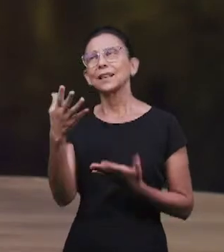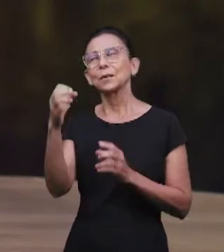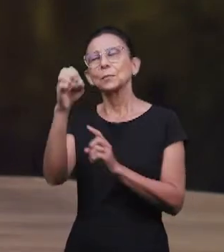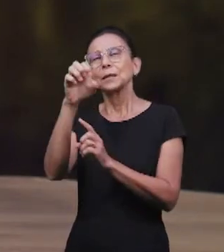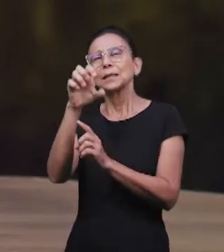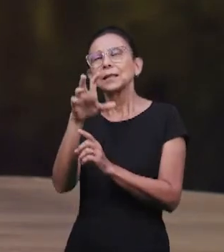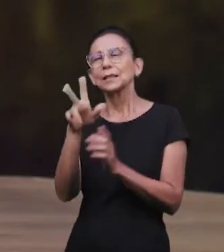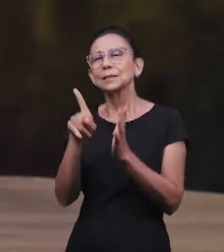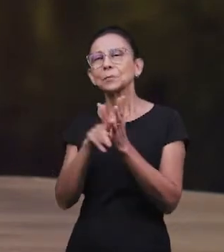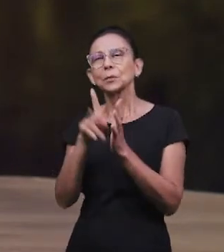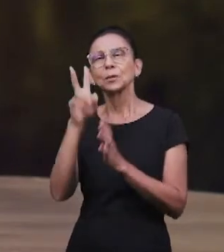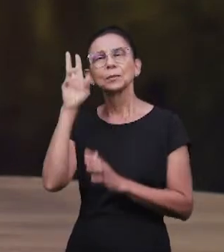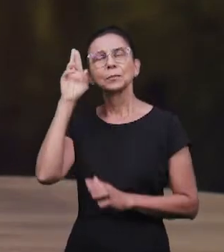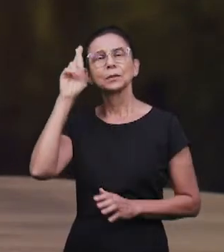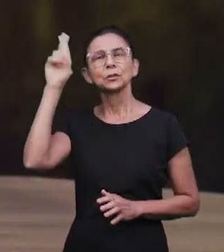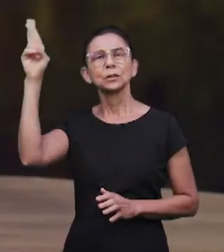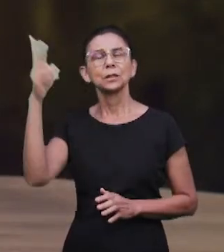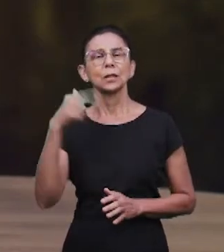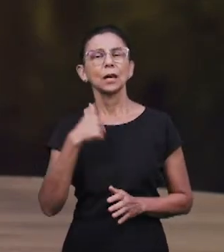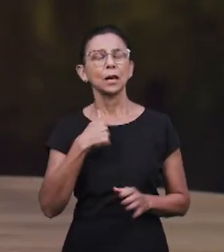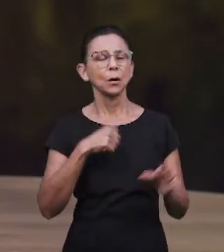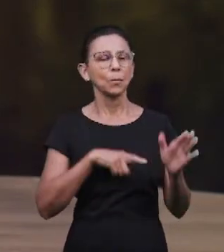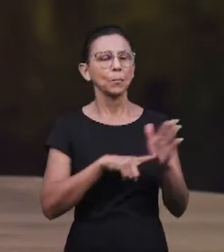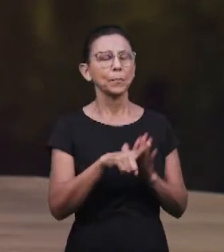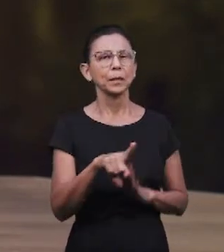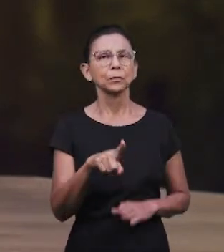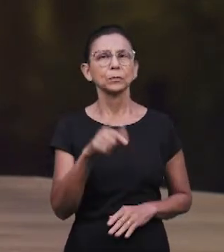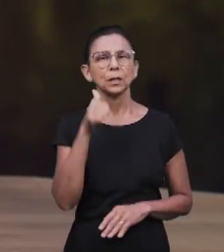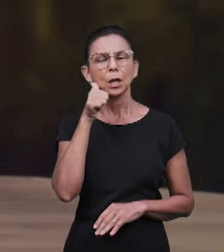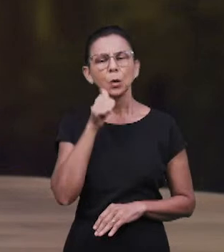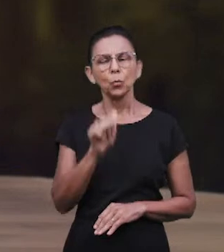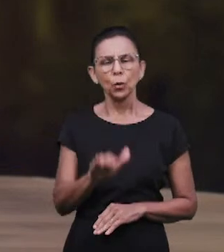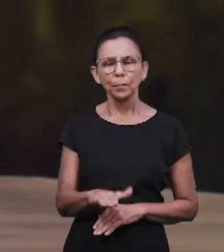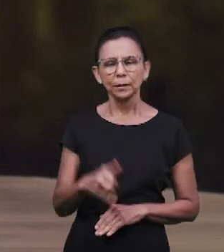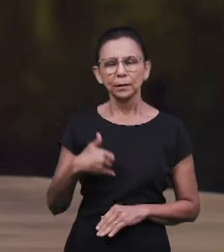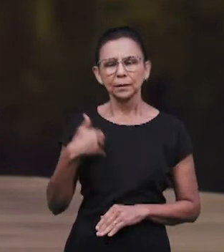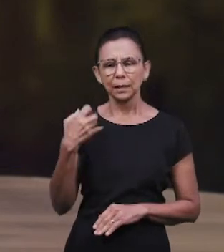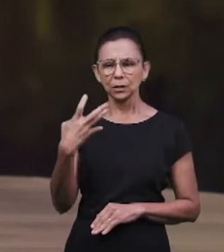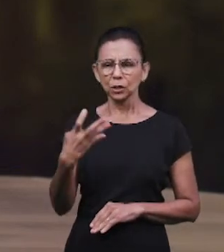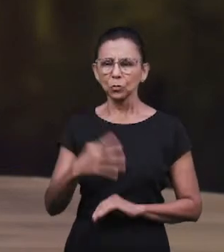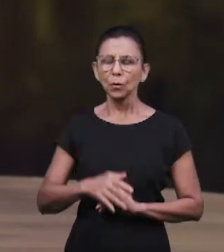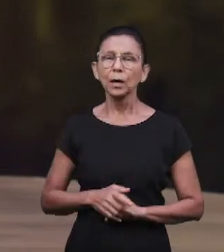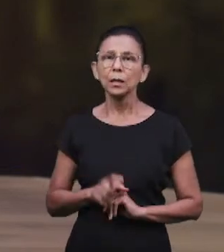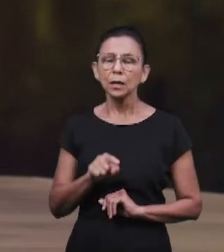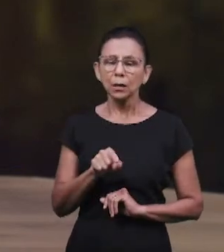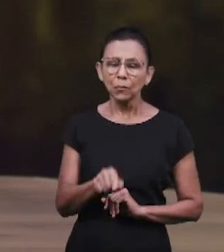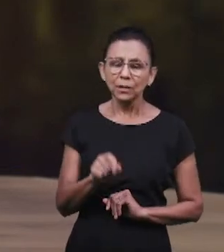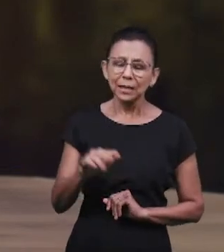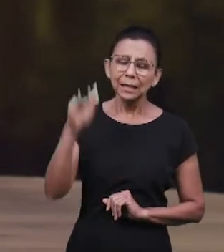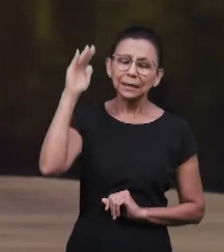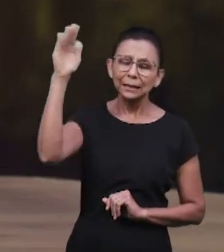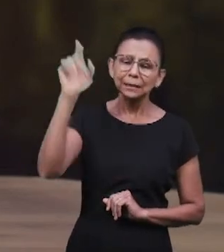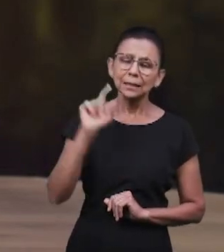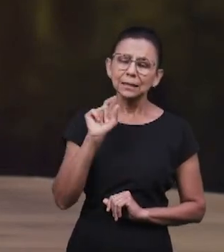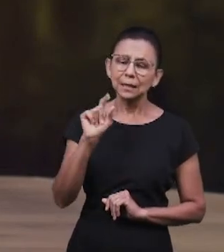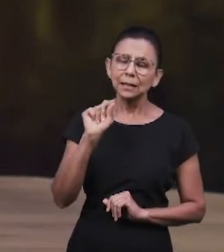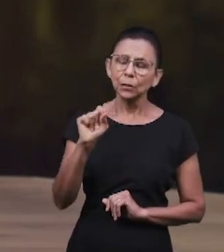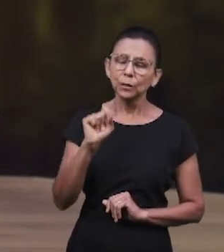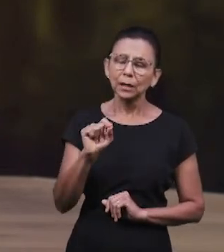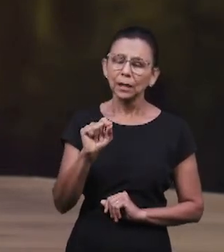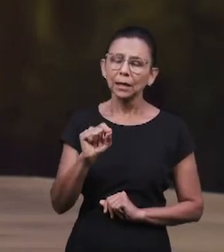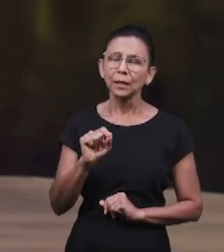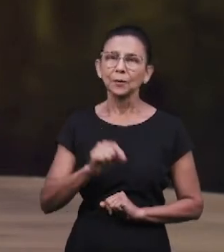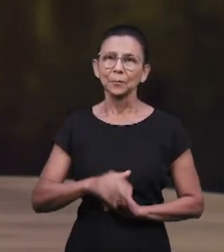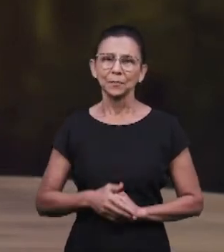nos interessa. Perguntei a uma menina de 4 anos, que você quer ser